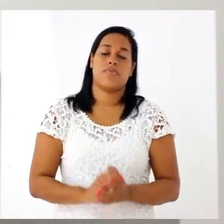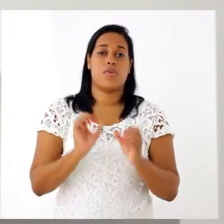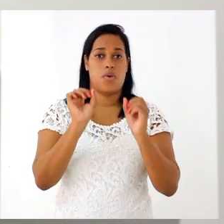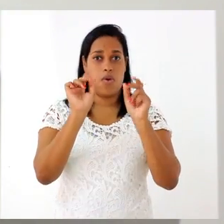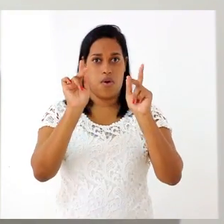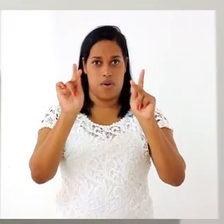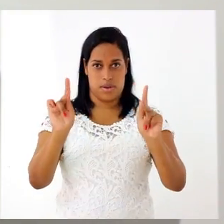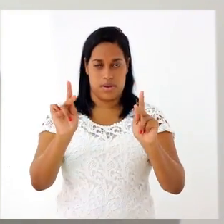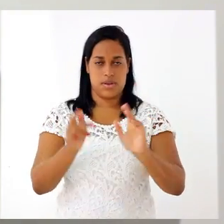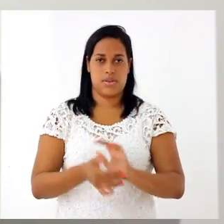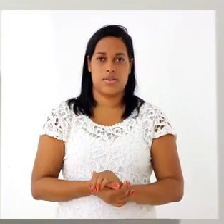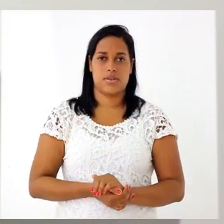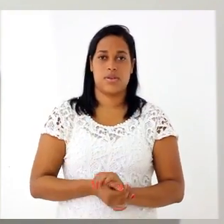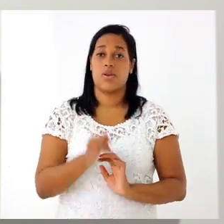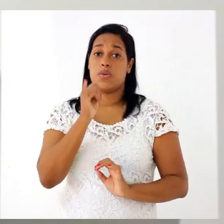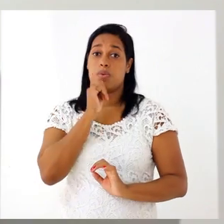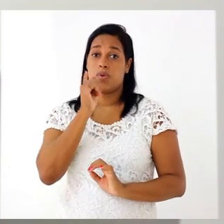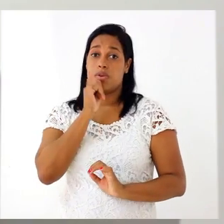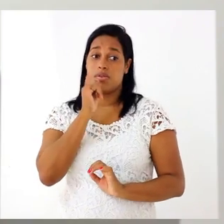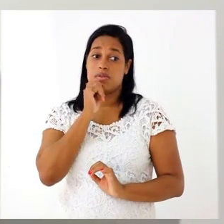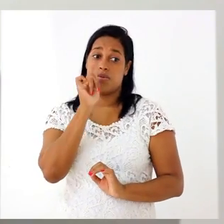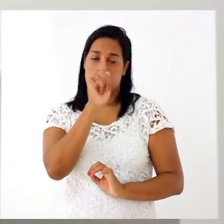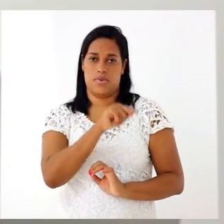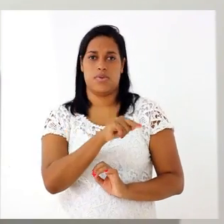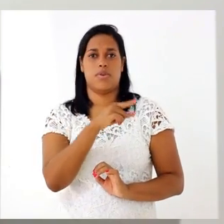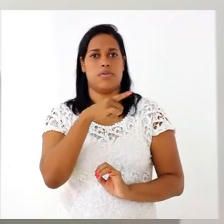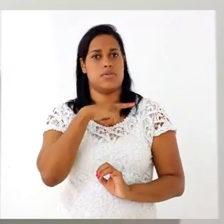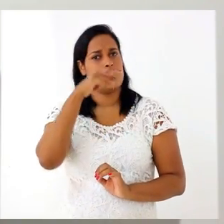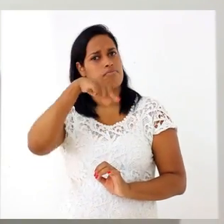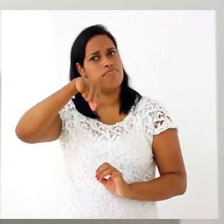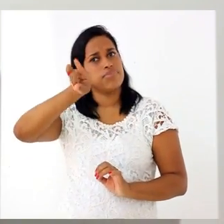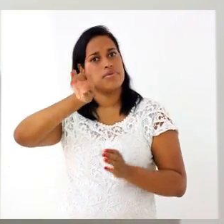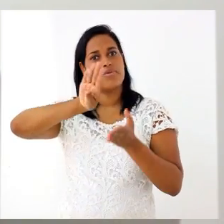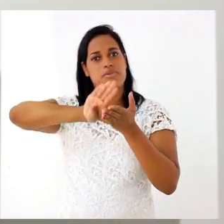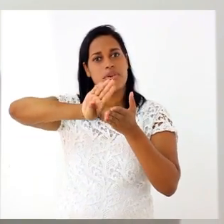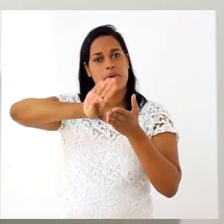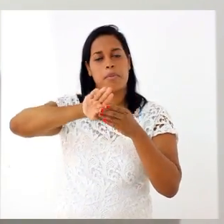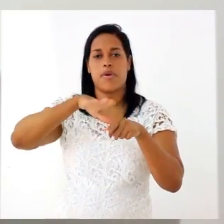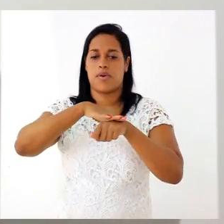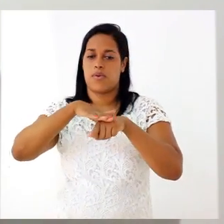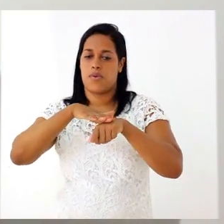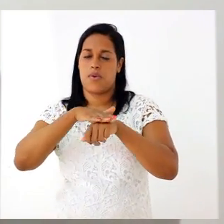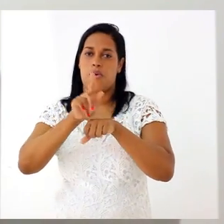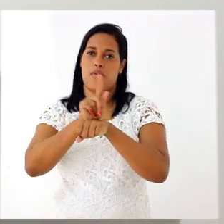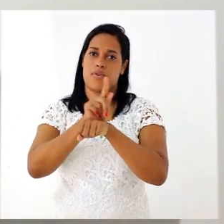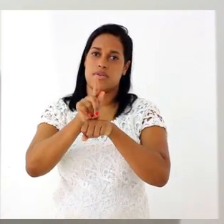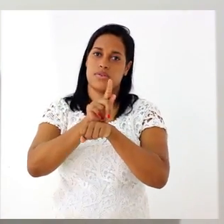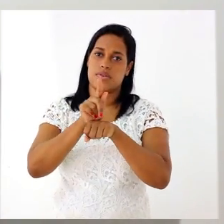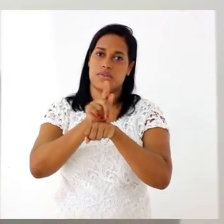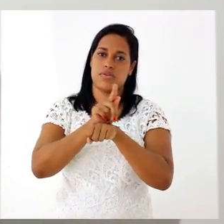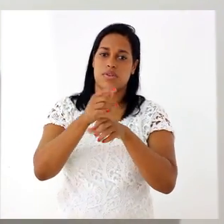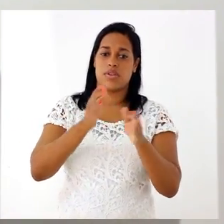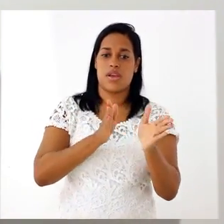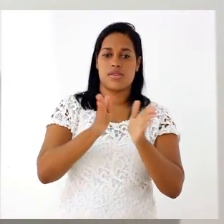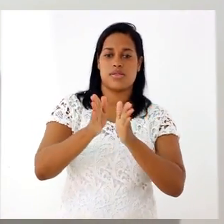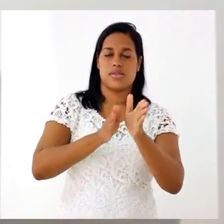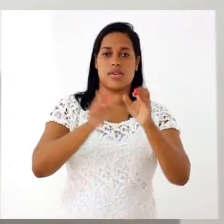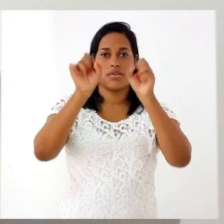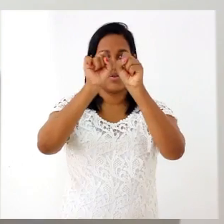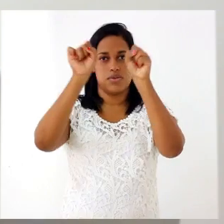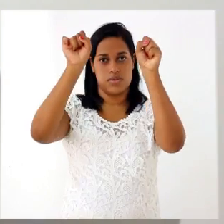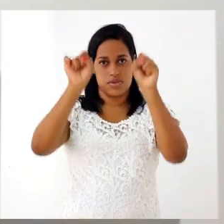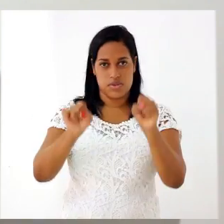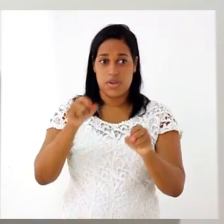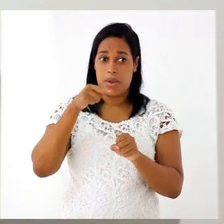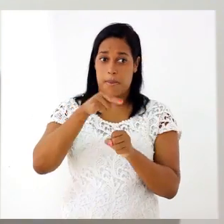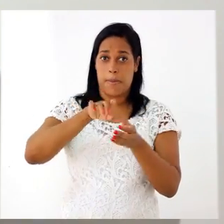Ok. No exemplo que eu dei, você vai ao banco, falar com o gerente, e o gerente acessa um sistema, que esse sistema acessa